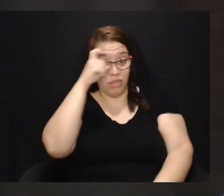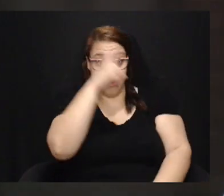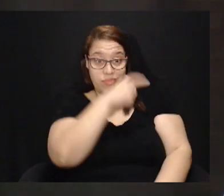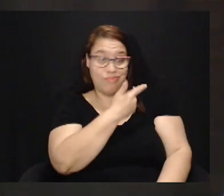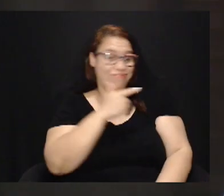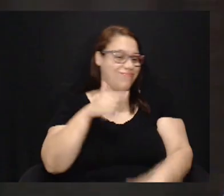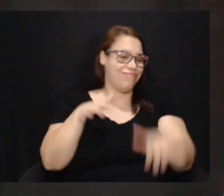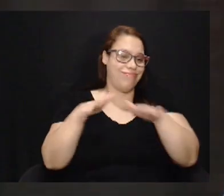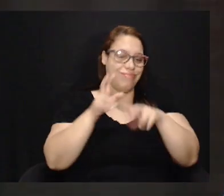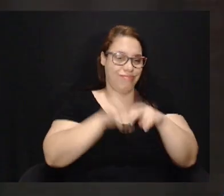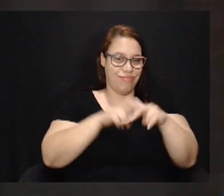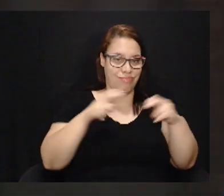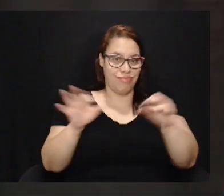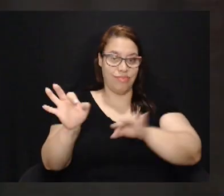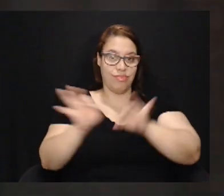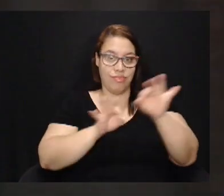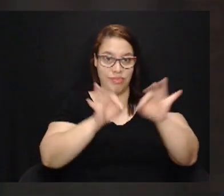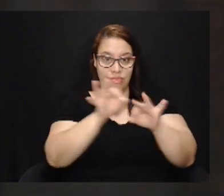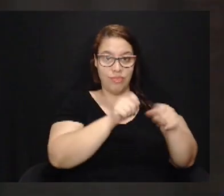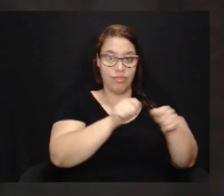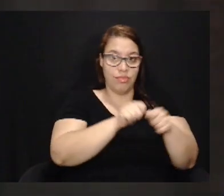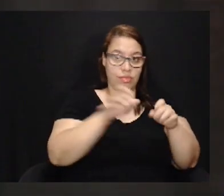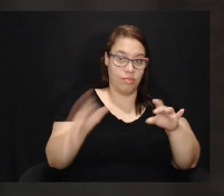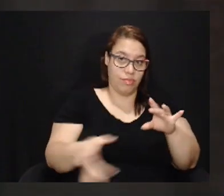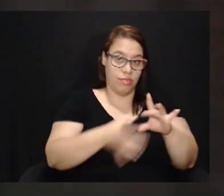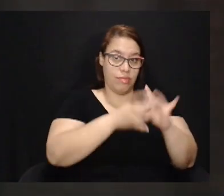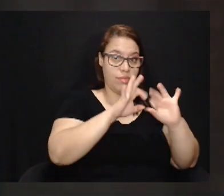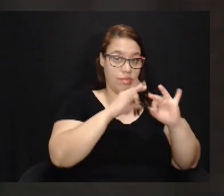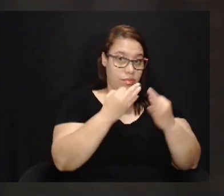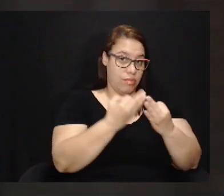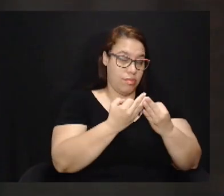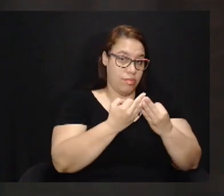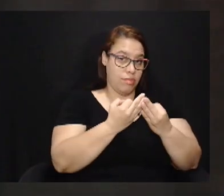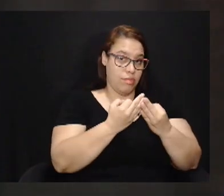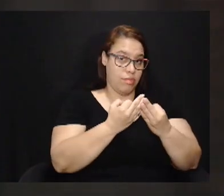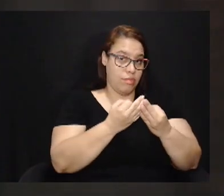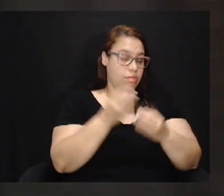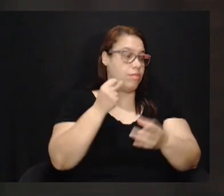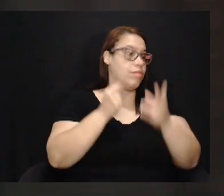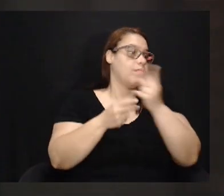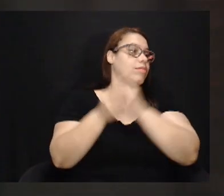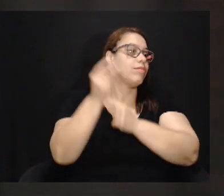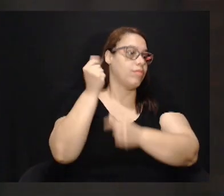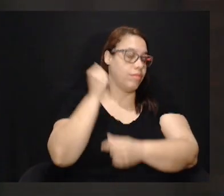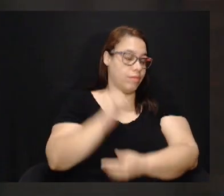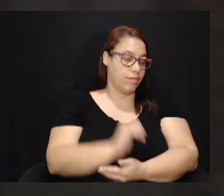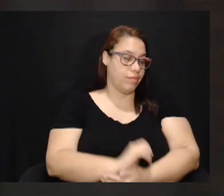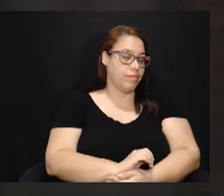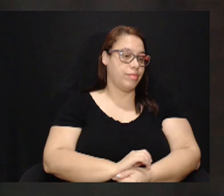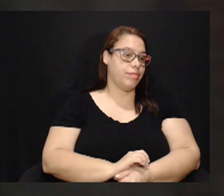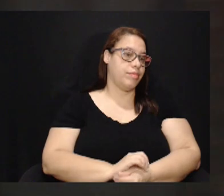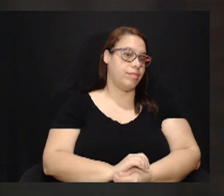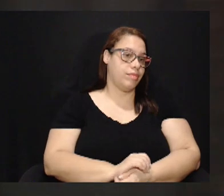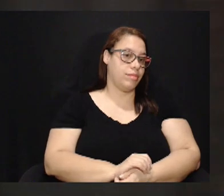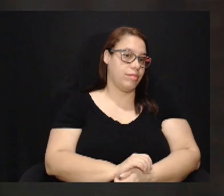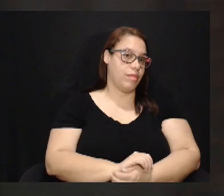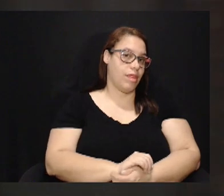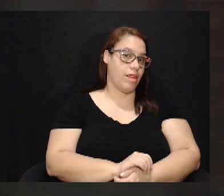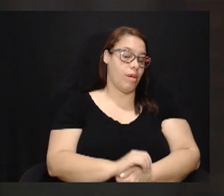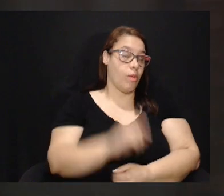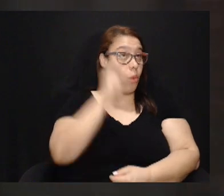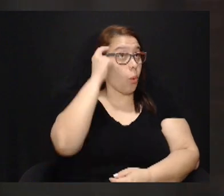e preparar e fazer a integração familiar, como se tinha antigamente, né? Que traz aí também o pensar, o que é que a